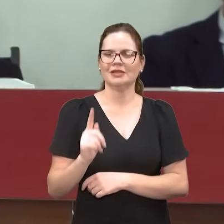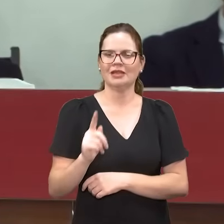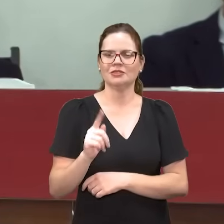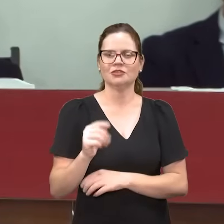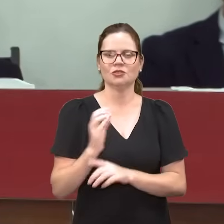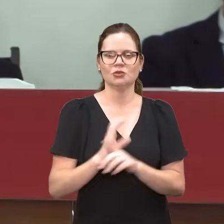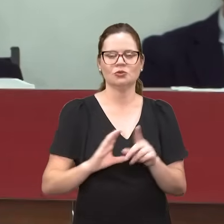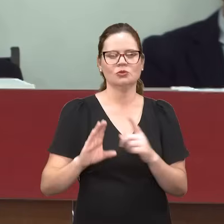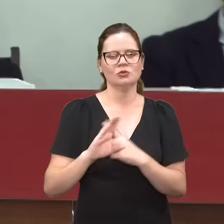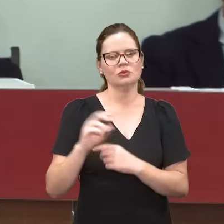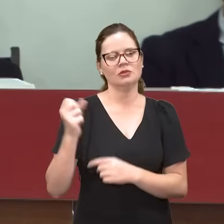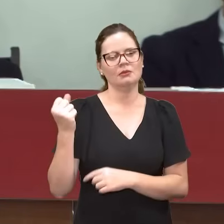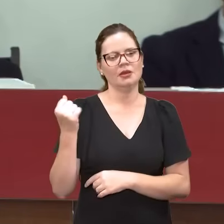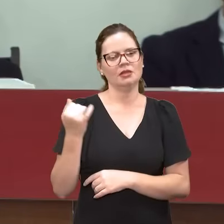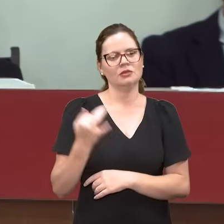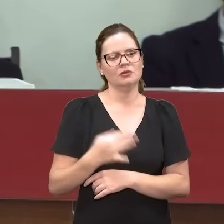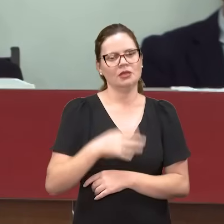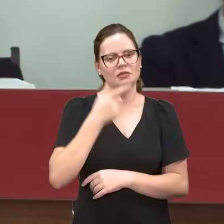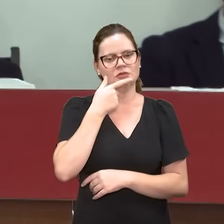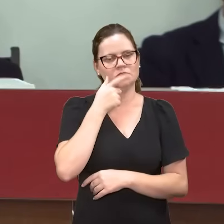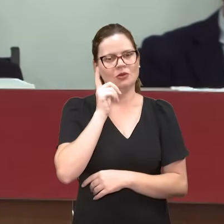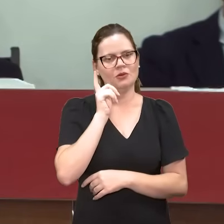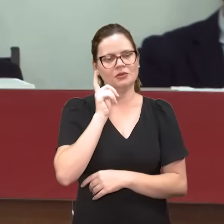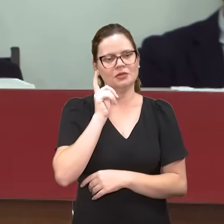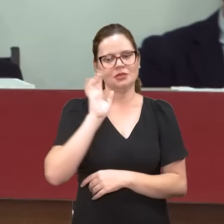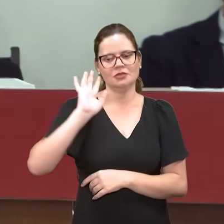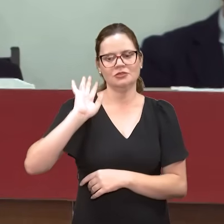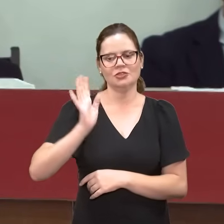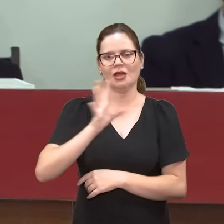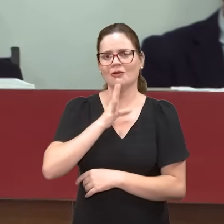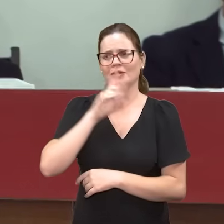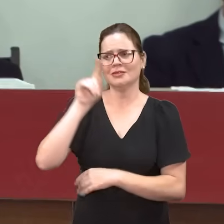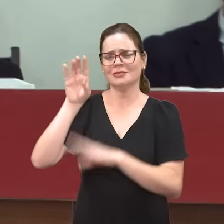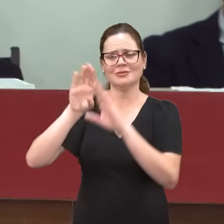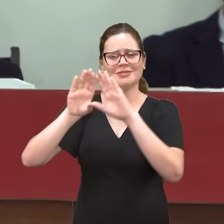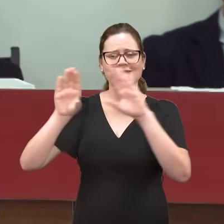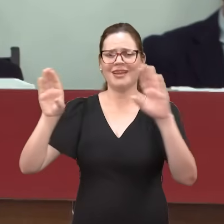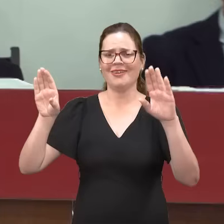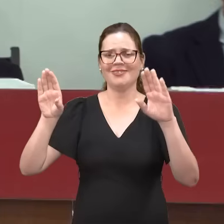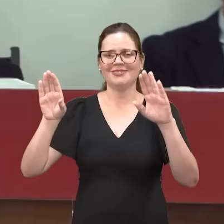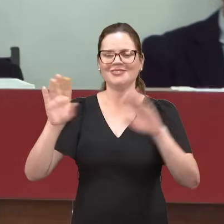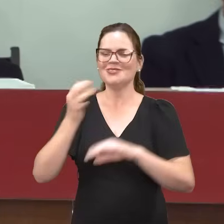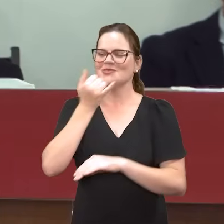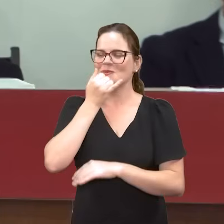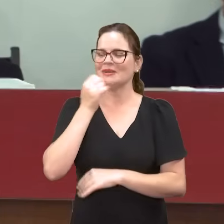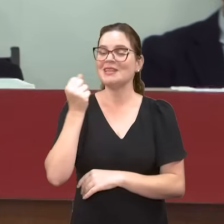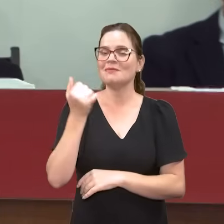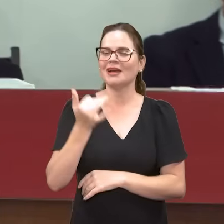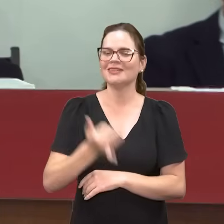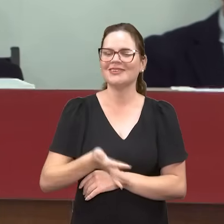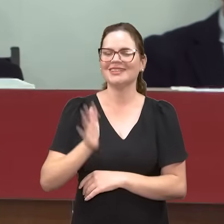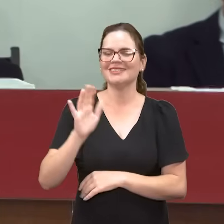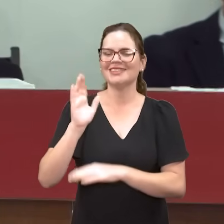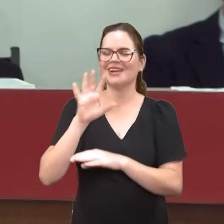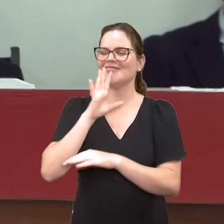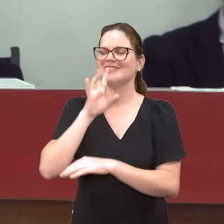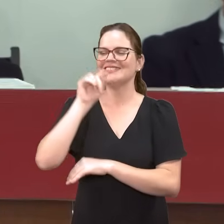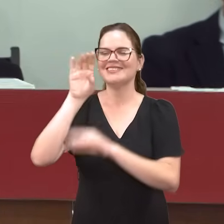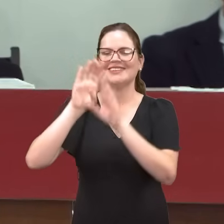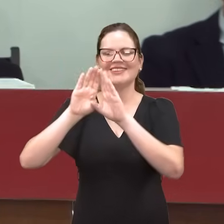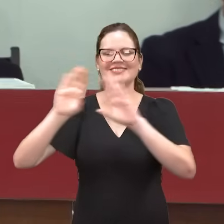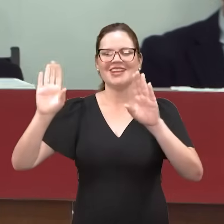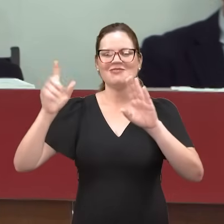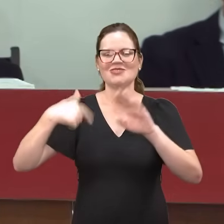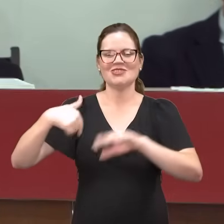na madrugada de ontem, já conheceu esse trono. Ele já passeia nos